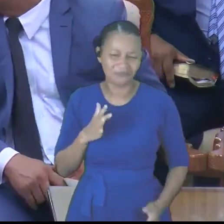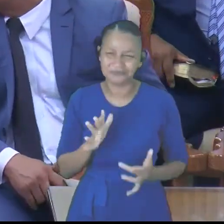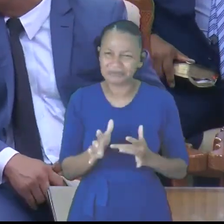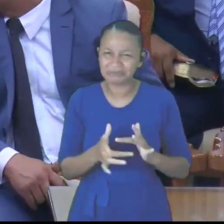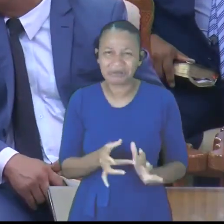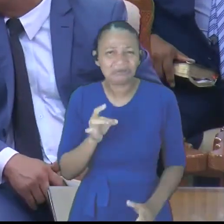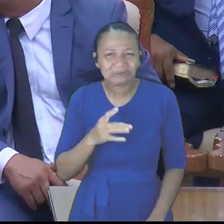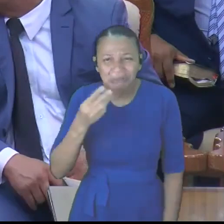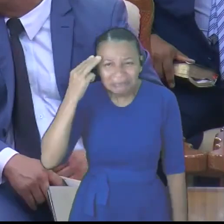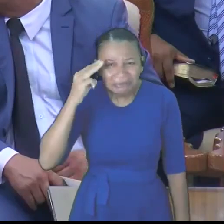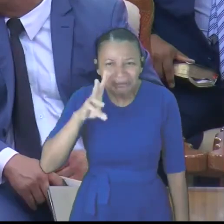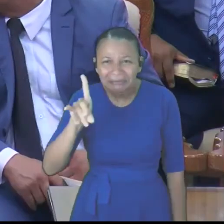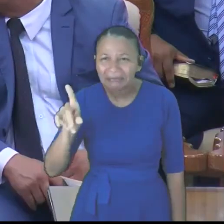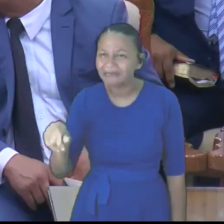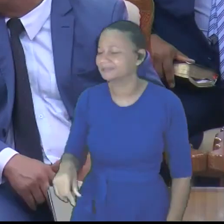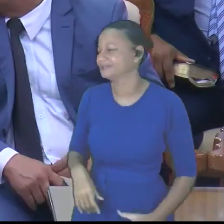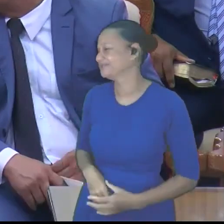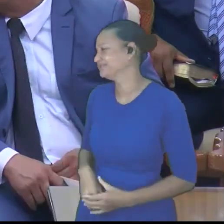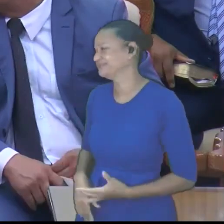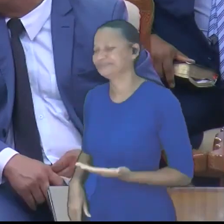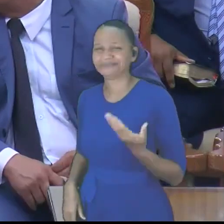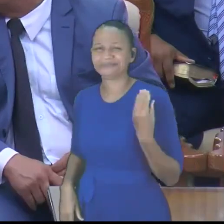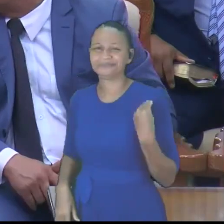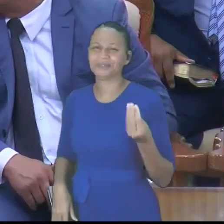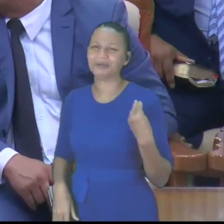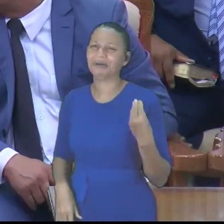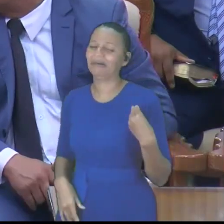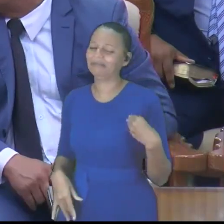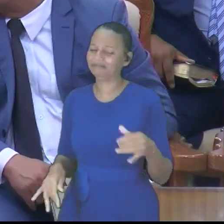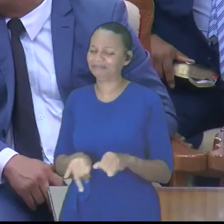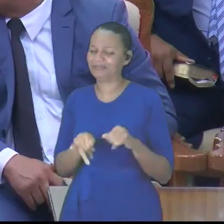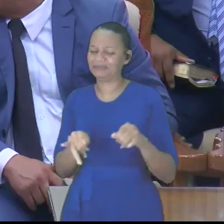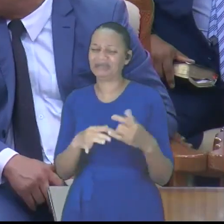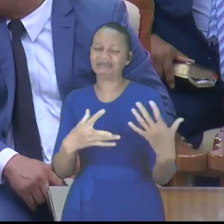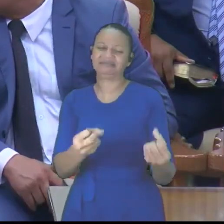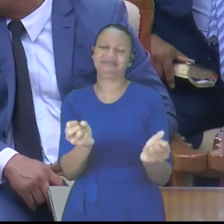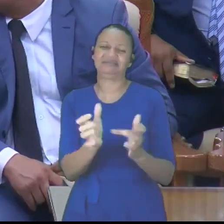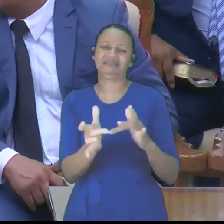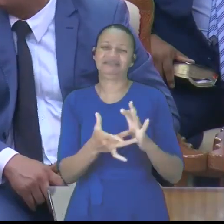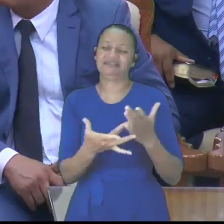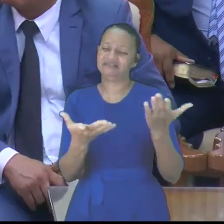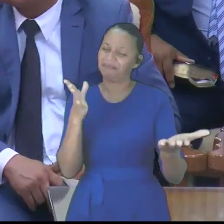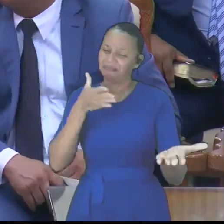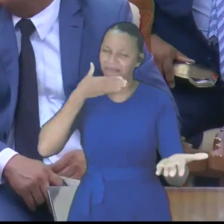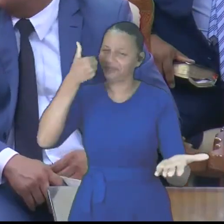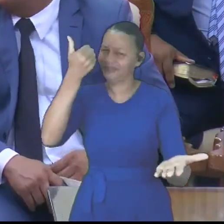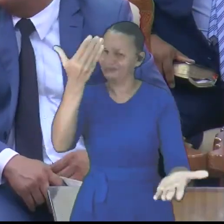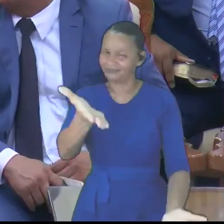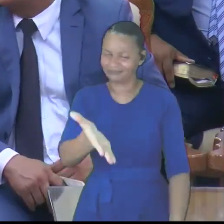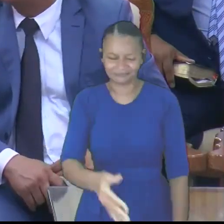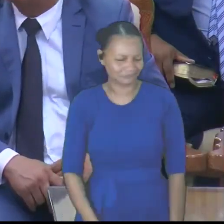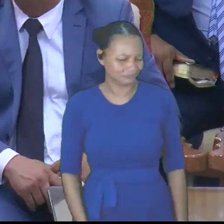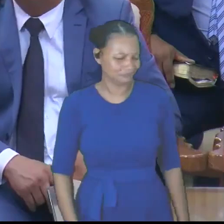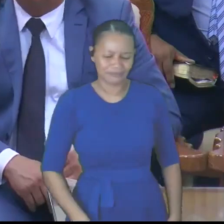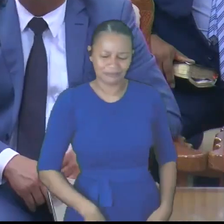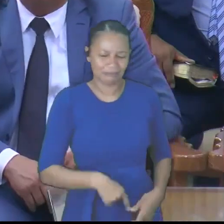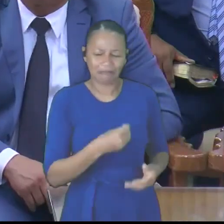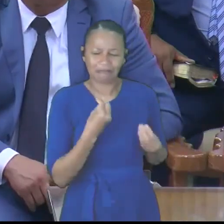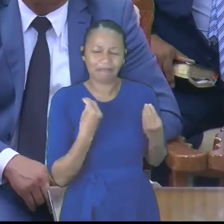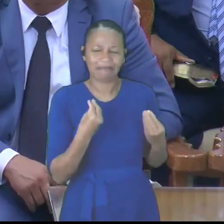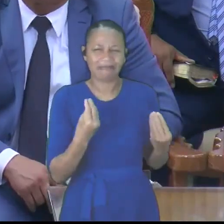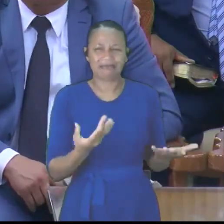dias, meu Senhor da glória. Aqueles que me deixem de besteira, se entregue para Jesus, dá mais resultado. É verdade ou não é, irmãos